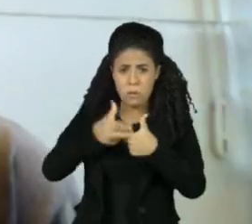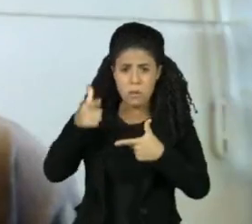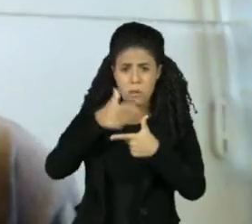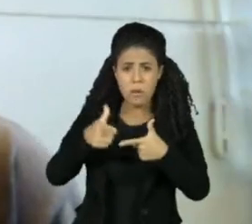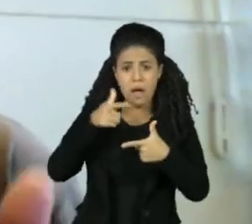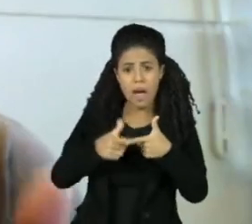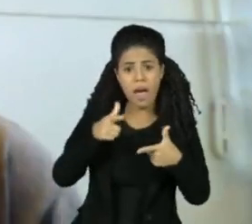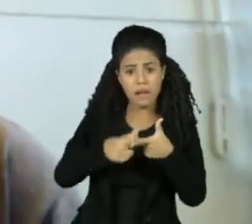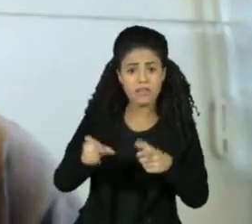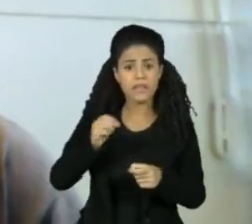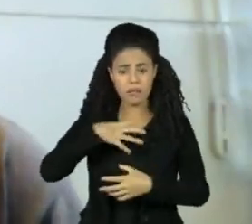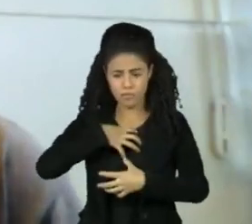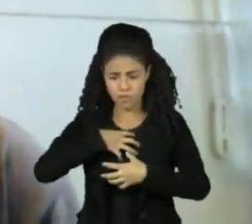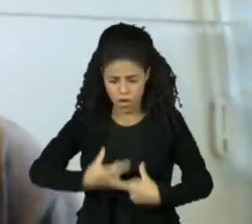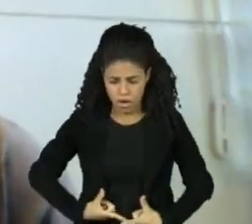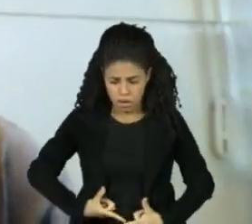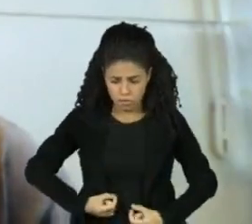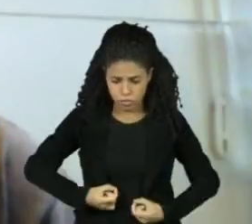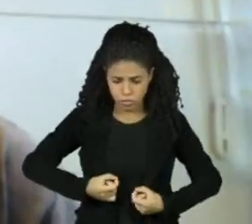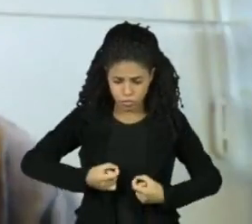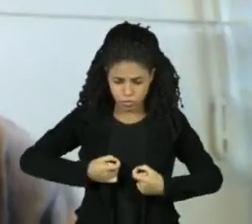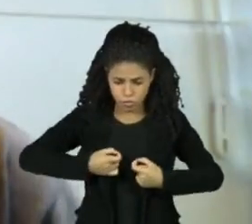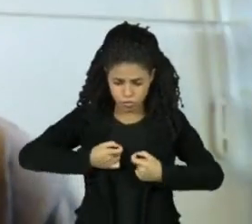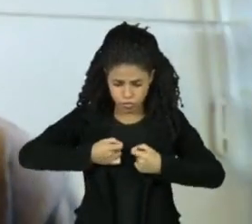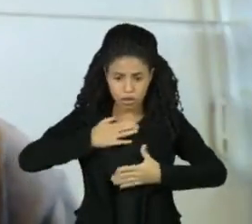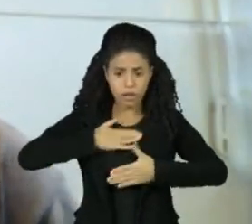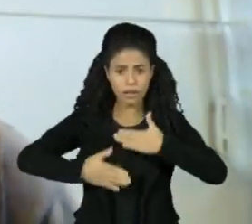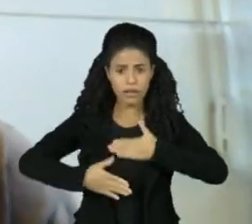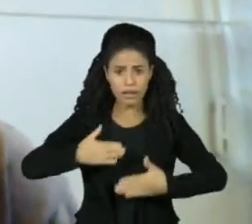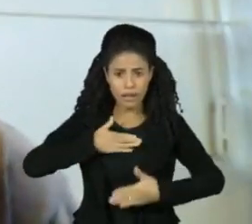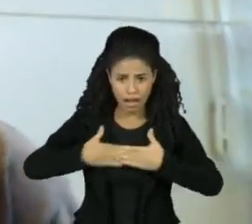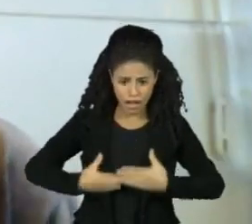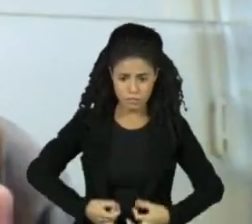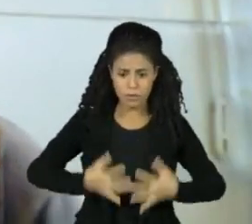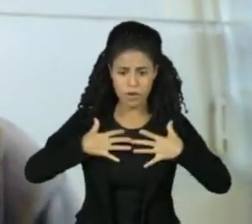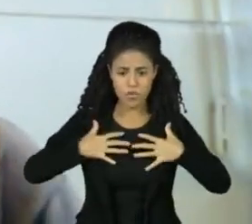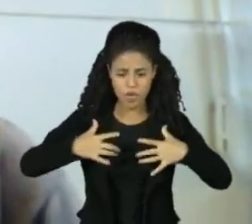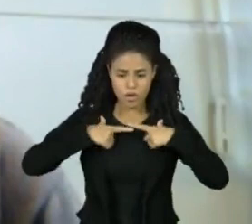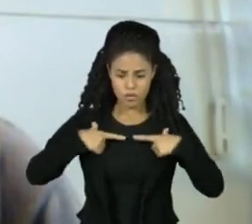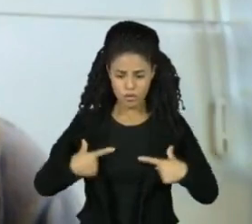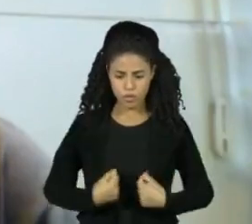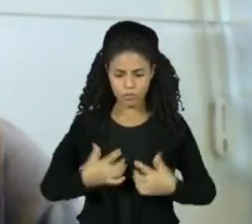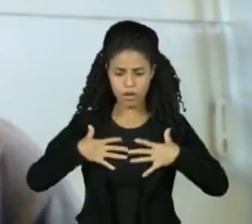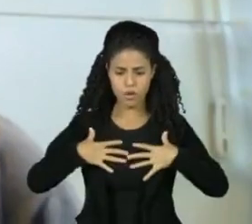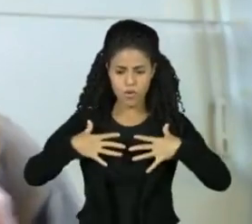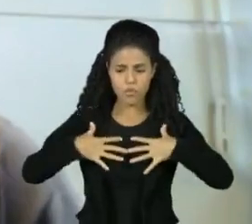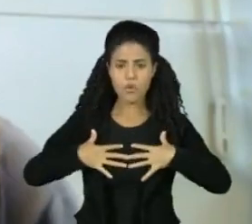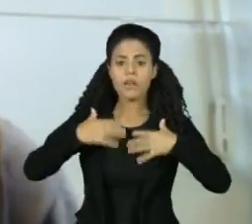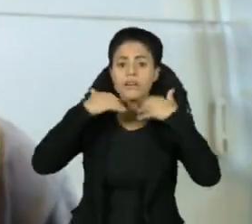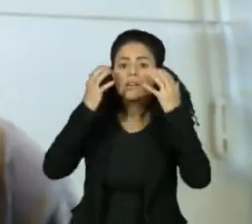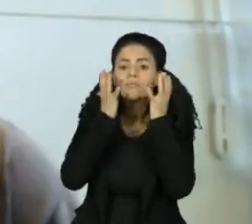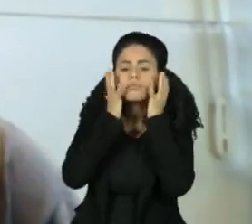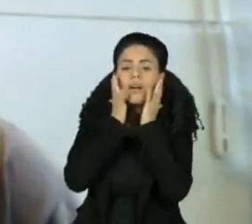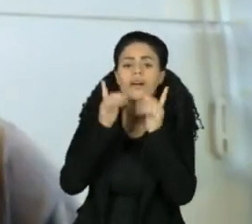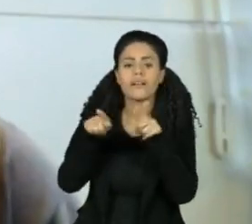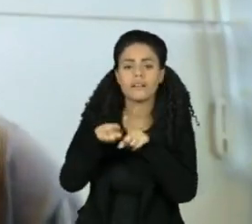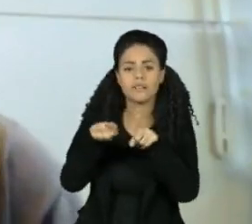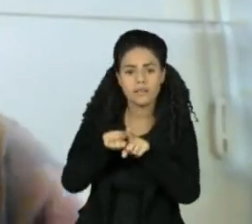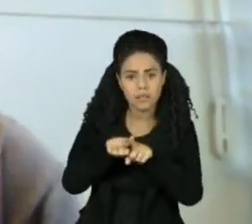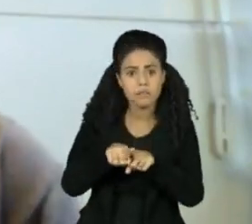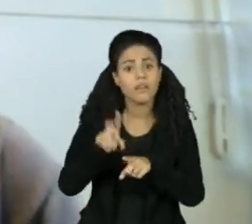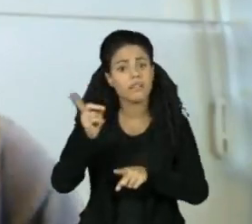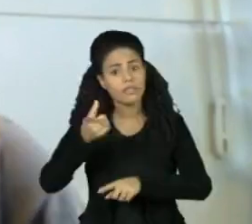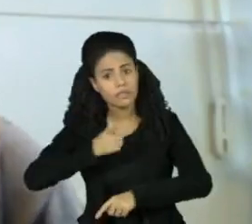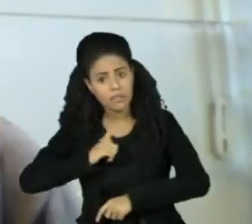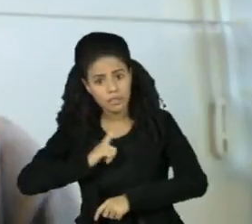um cancerígeno comprovado para seres humanos, causa câncer de pulmão e câncer de seios da face. O propileno glicol